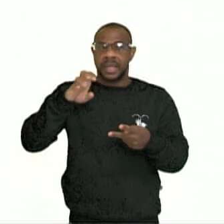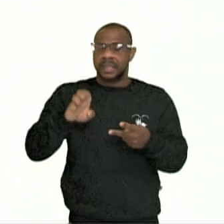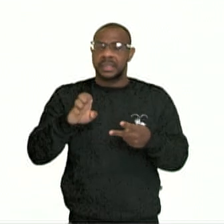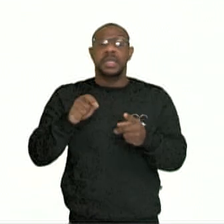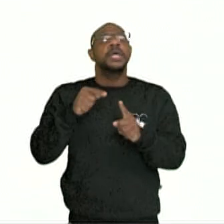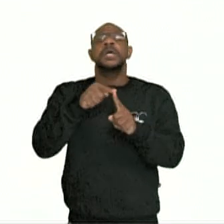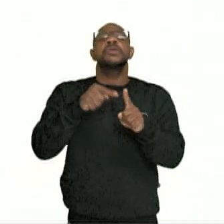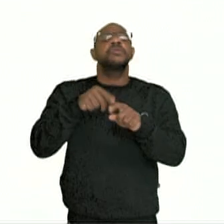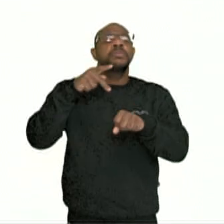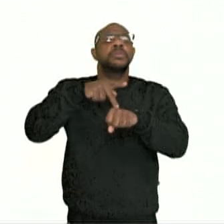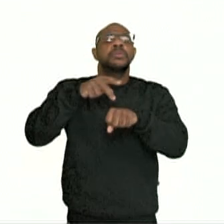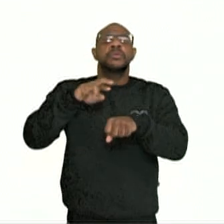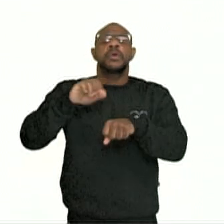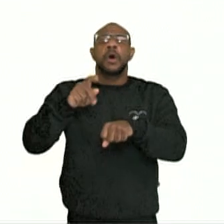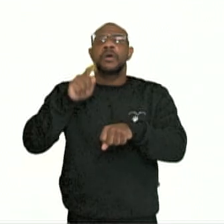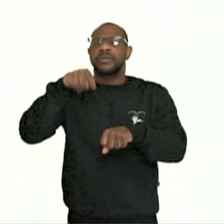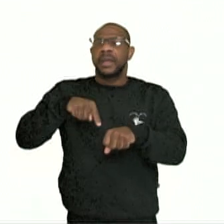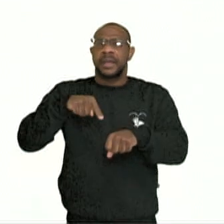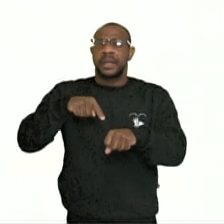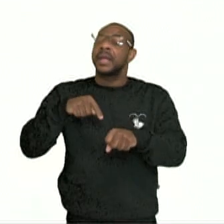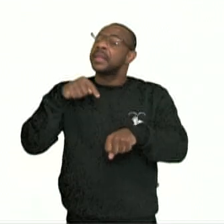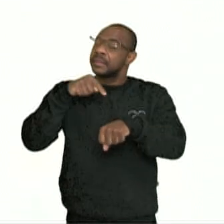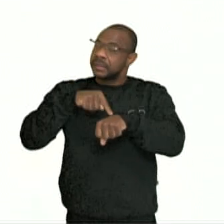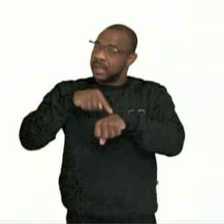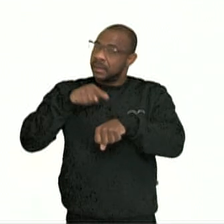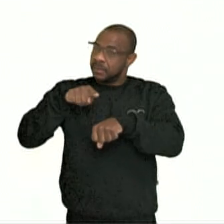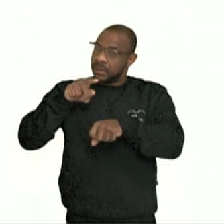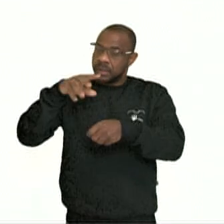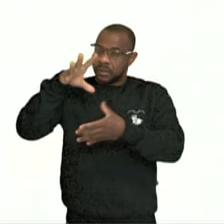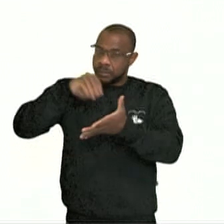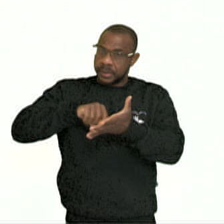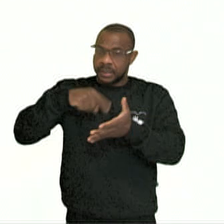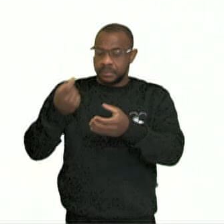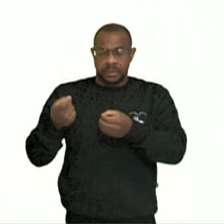elas são. Eu vou dar um tempinho para vocês copiarem e eu já retorno.